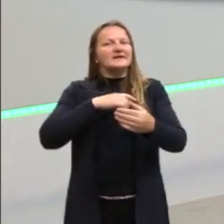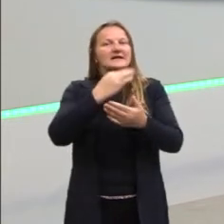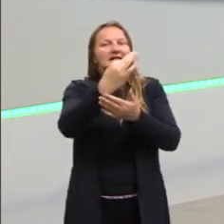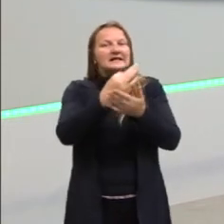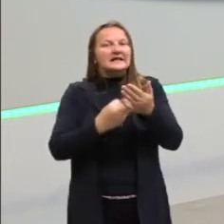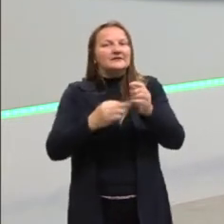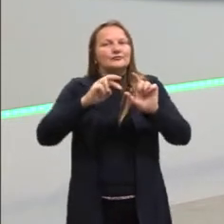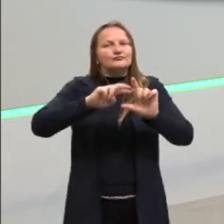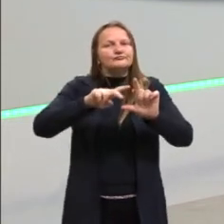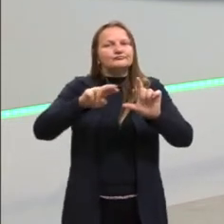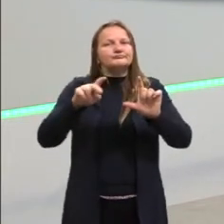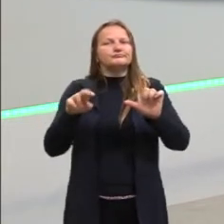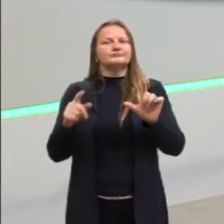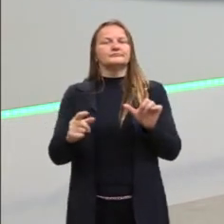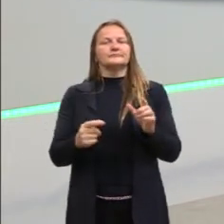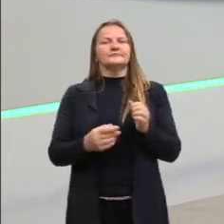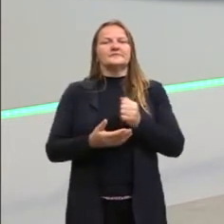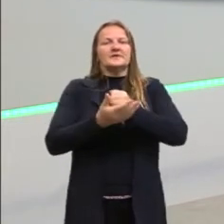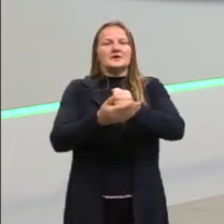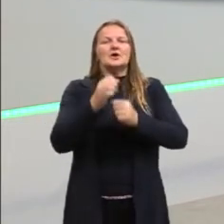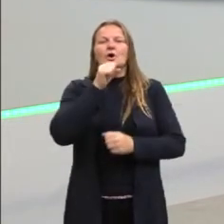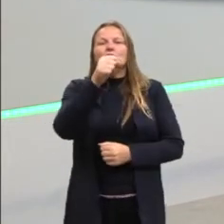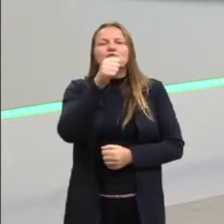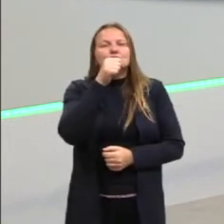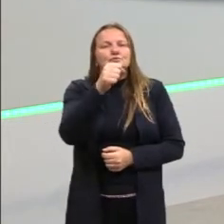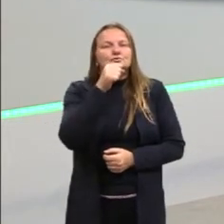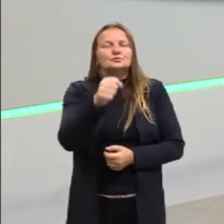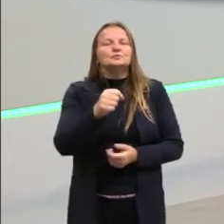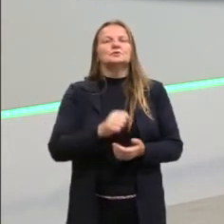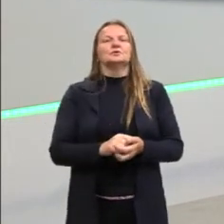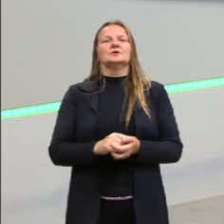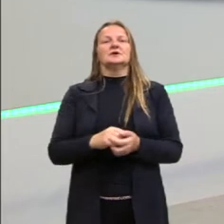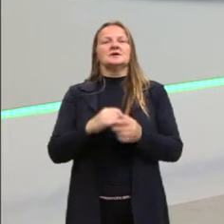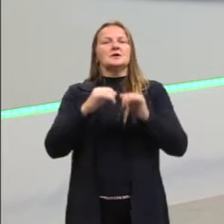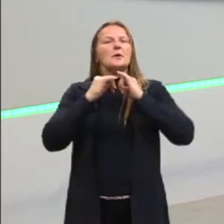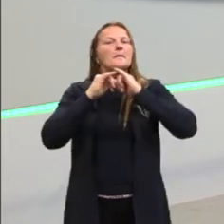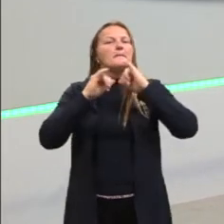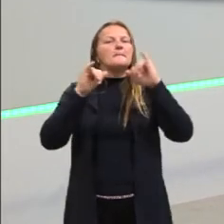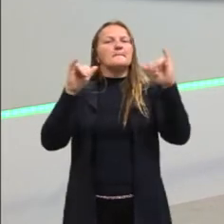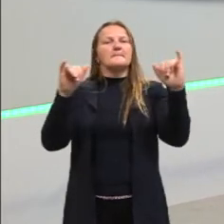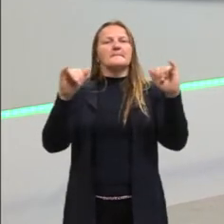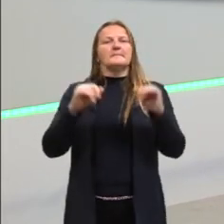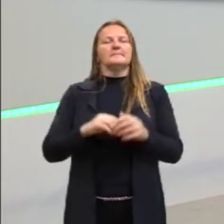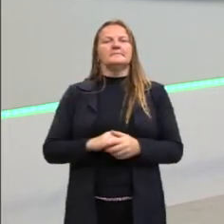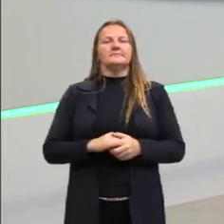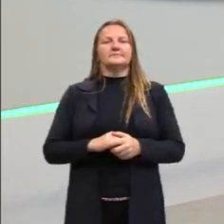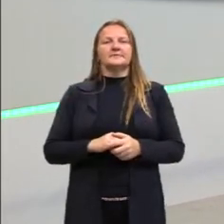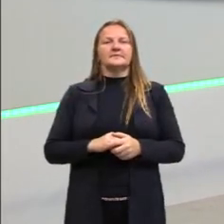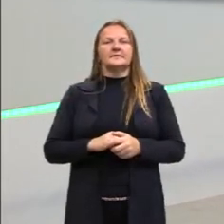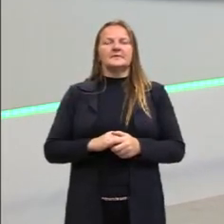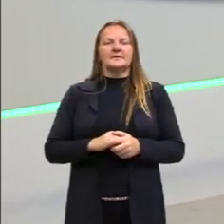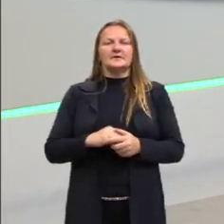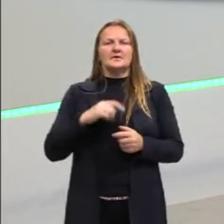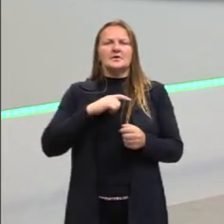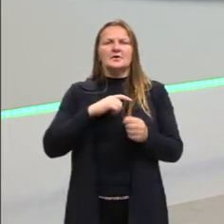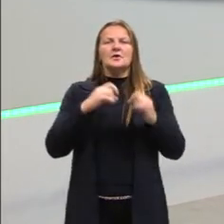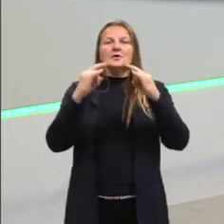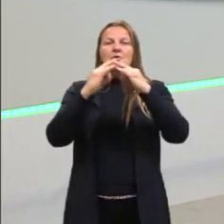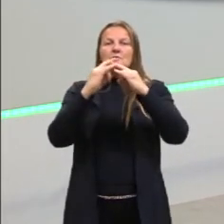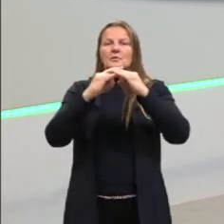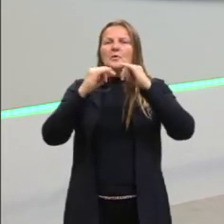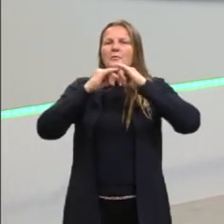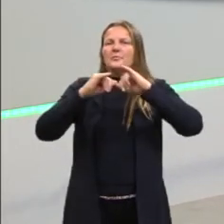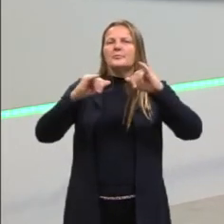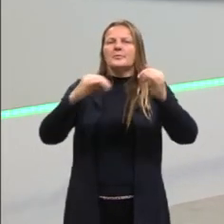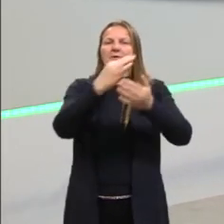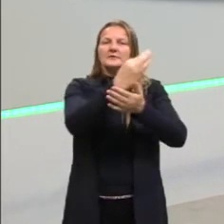midiáticos, na área do jornalismo, na área da publicidade, os textos institucionais, por